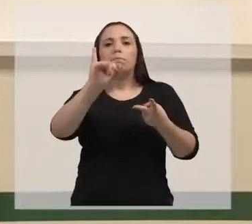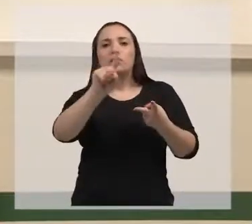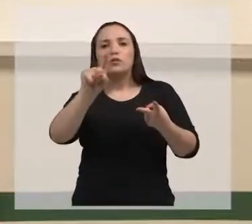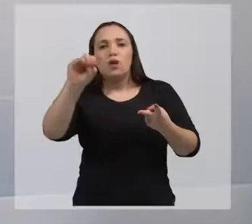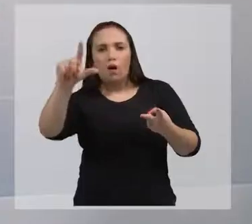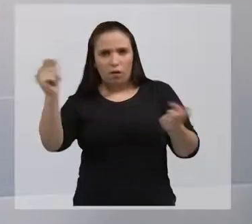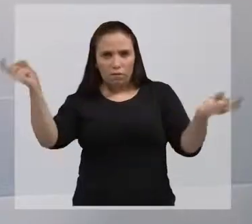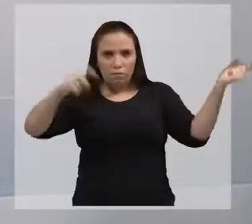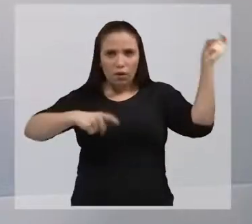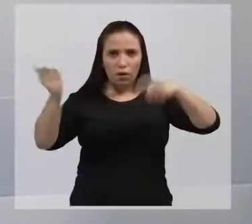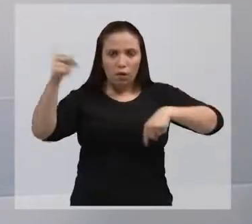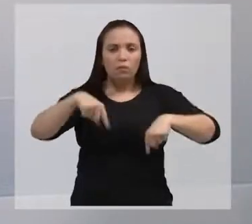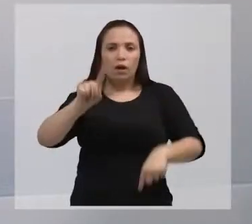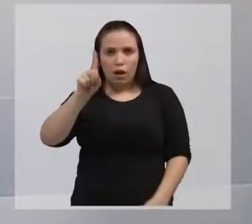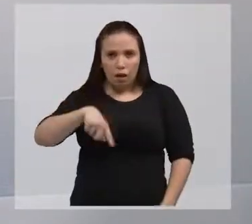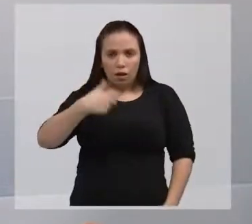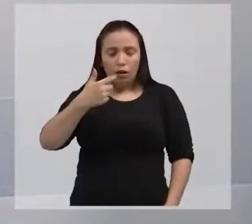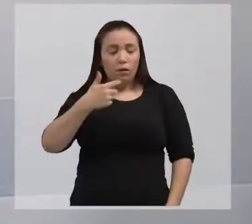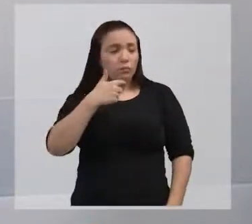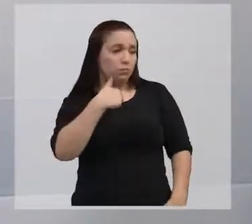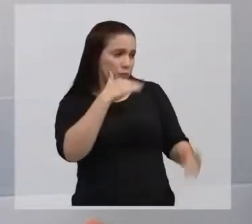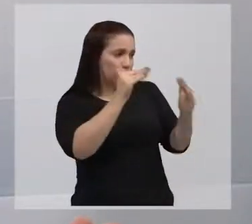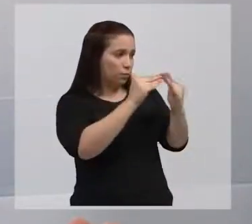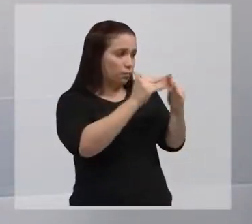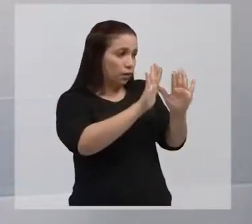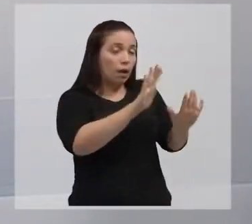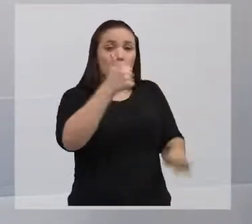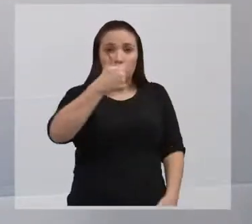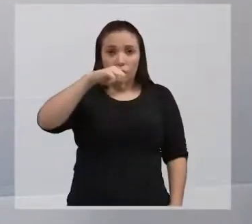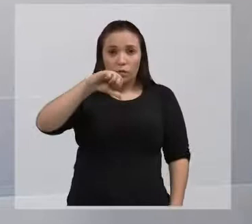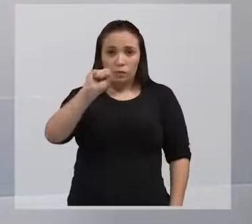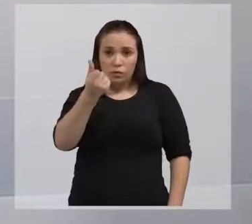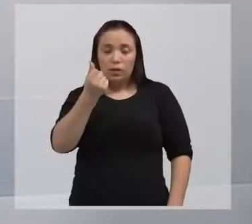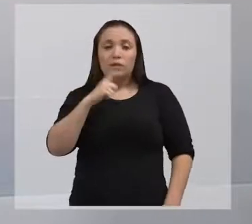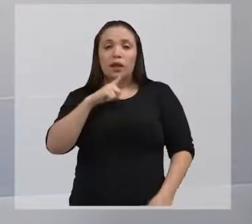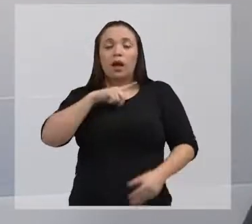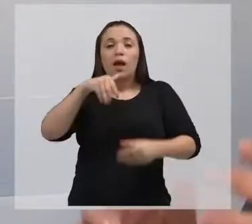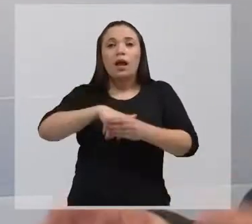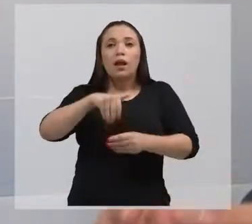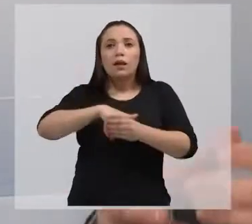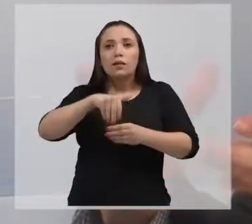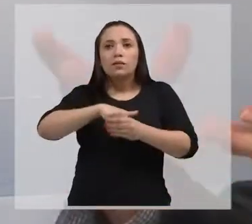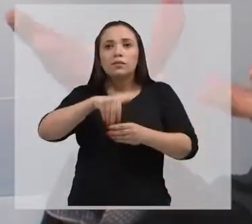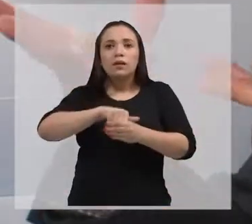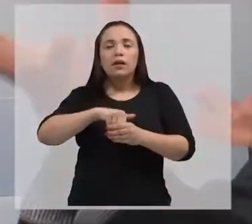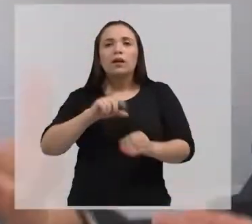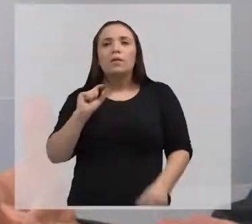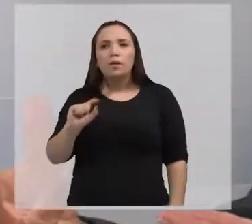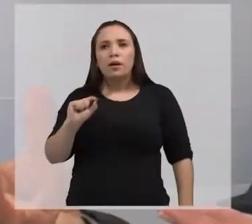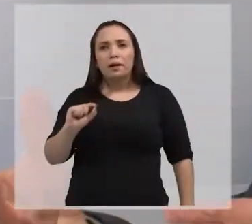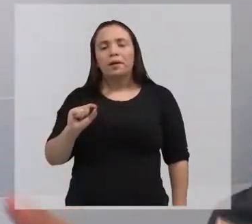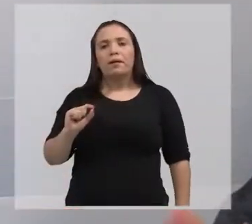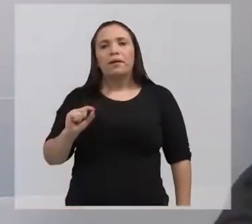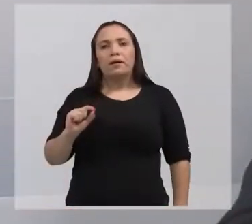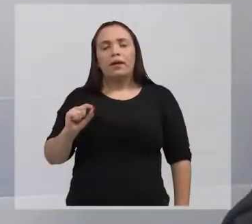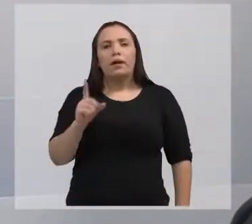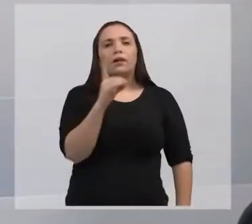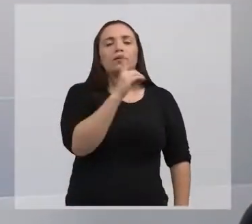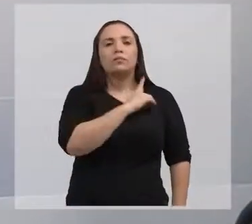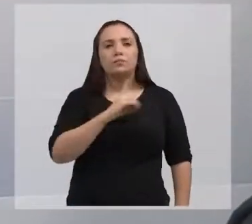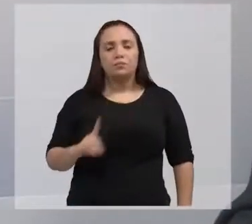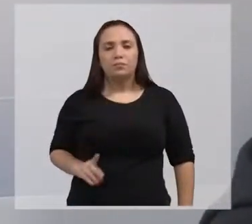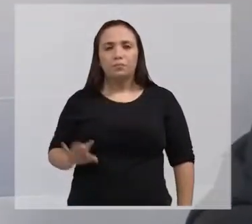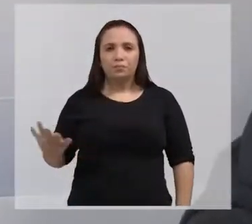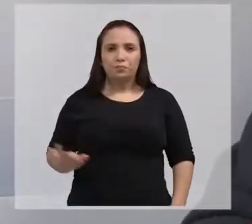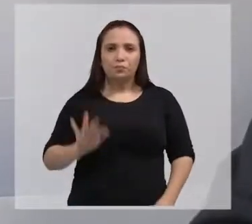Você quer dizer. Na minha avaliação, concordo com você. Em 86, nós tivemos as eleições para os nossos constituintes, deputados